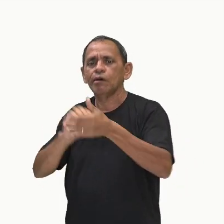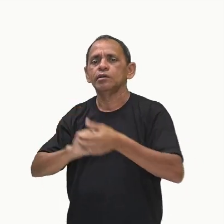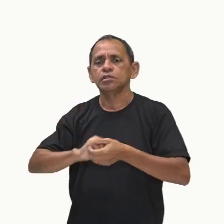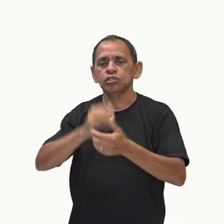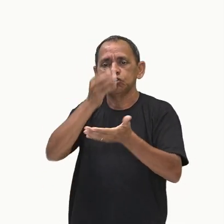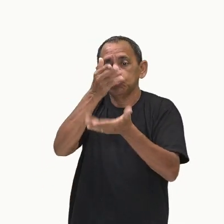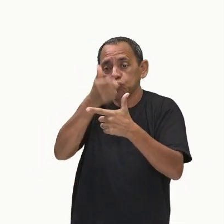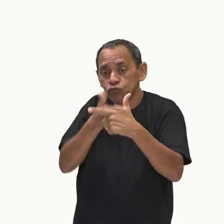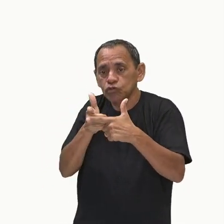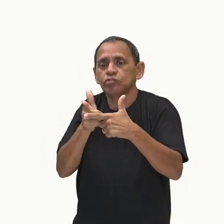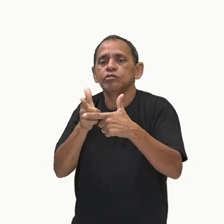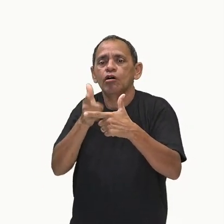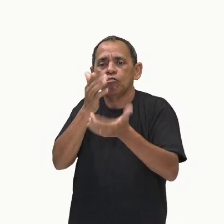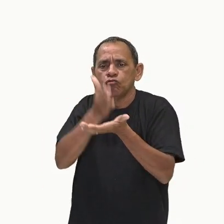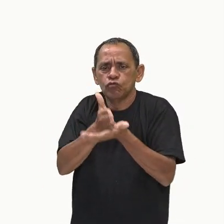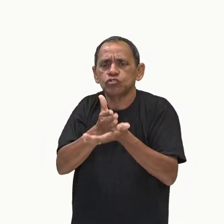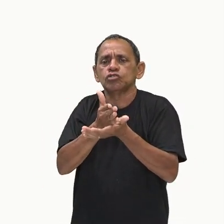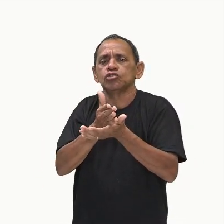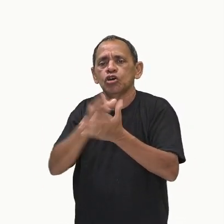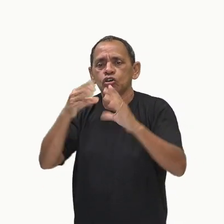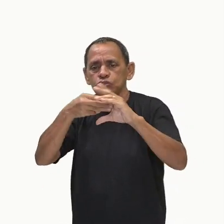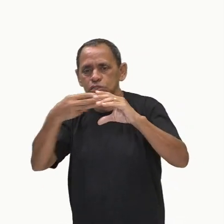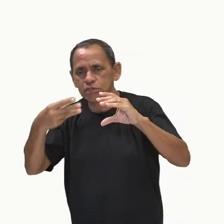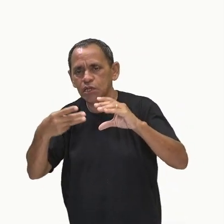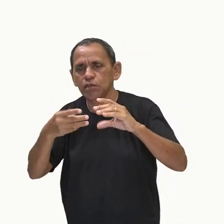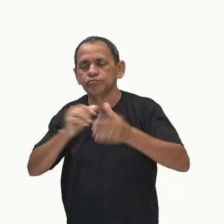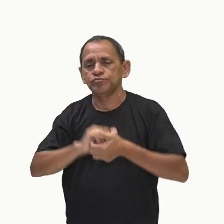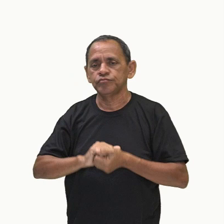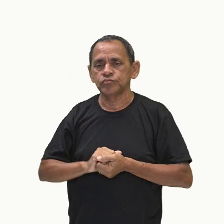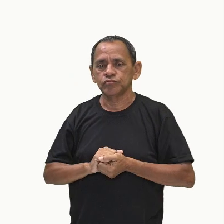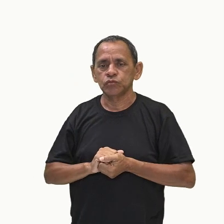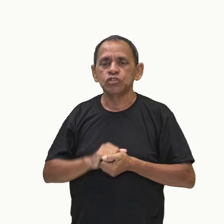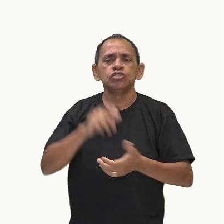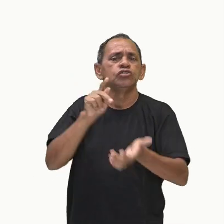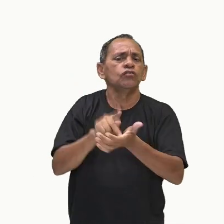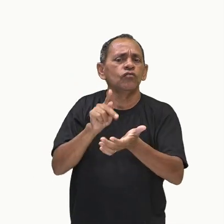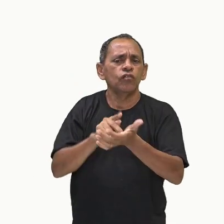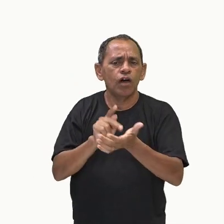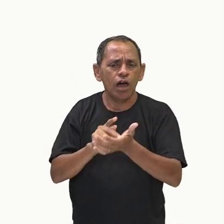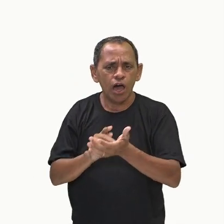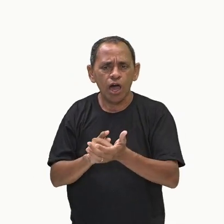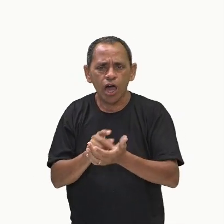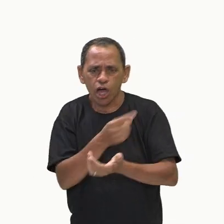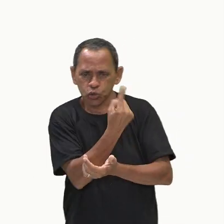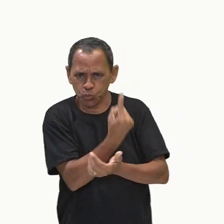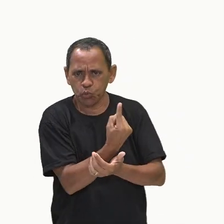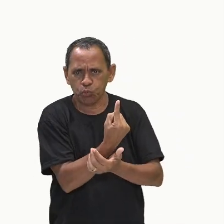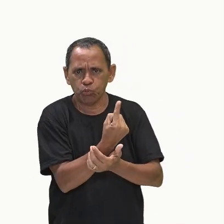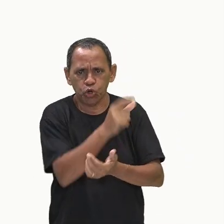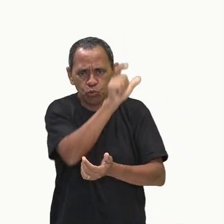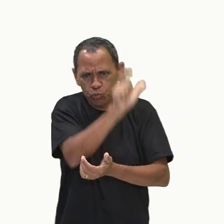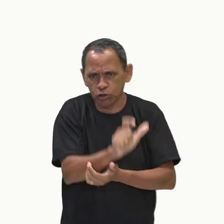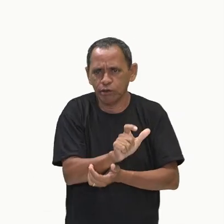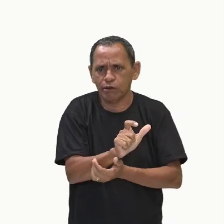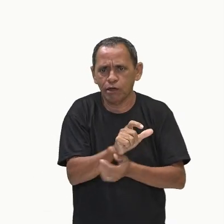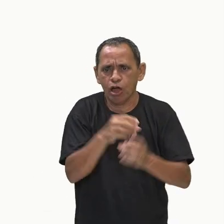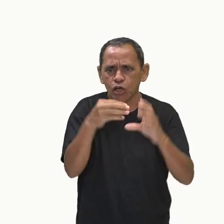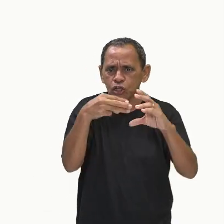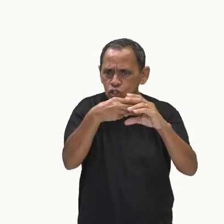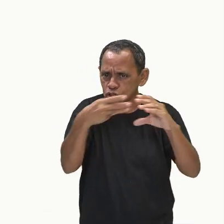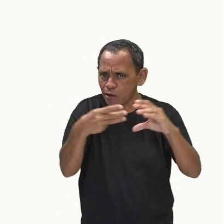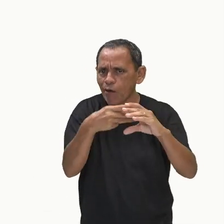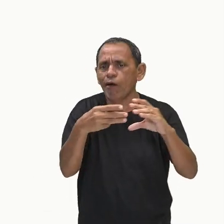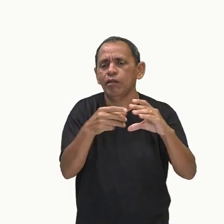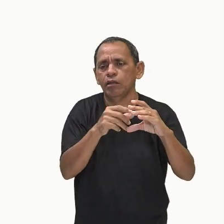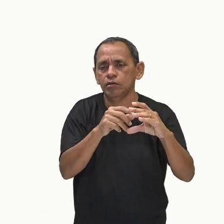Então, nós temos aqui inicialmente uma célula contendo esse material genético, né? E no final